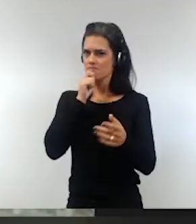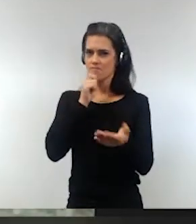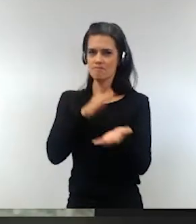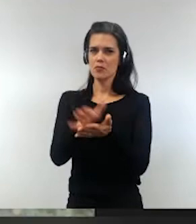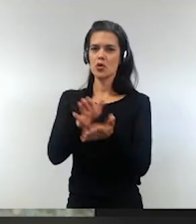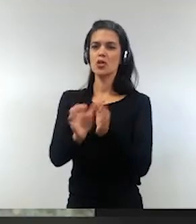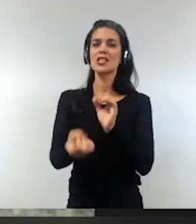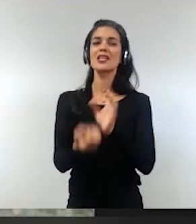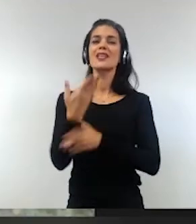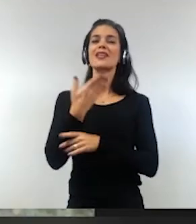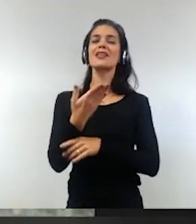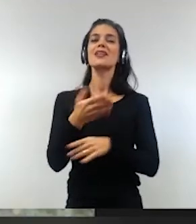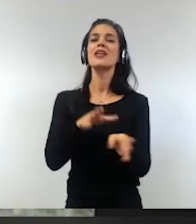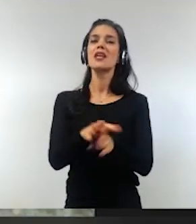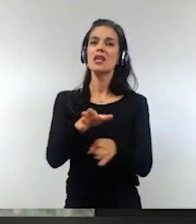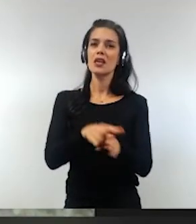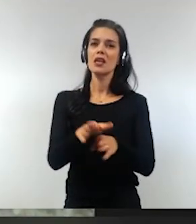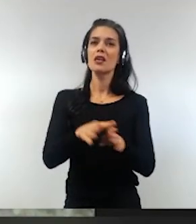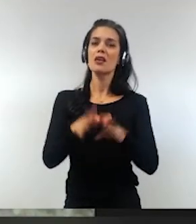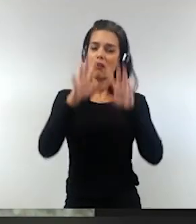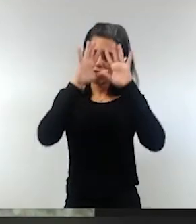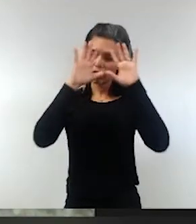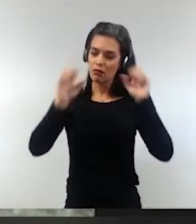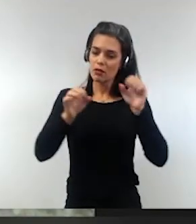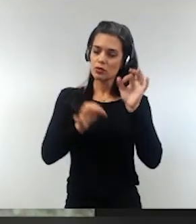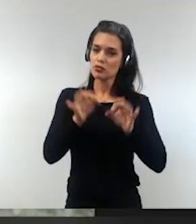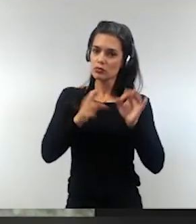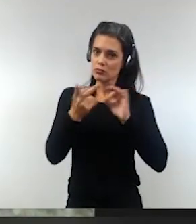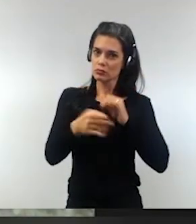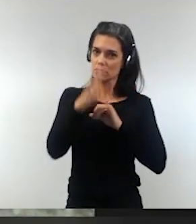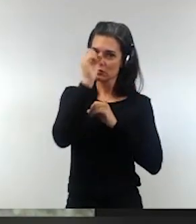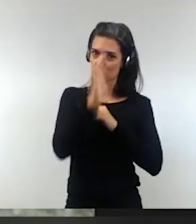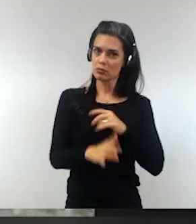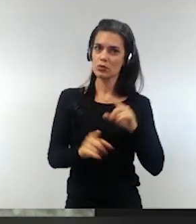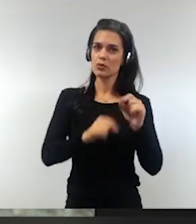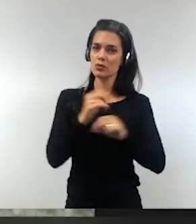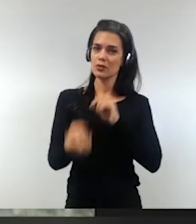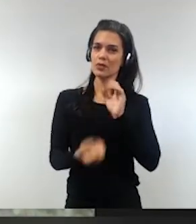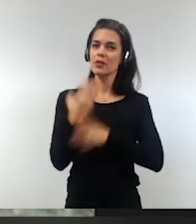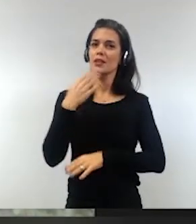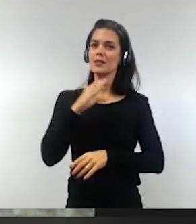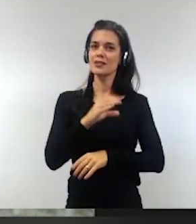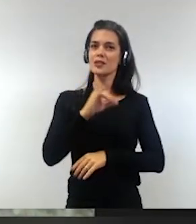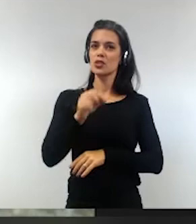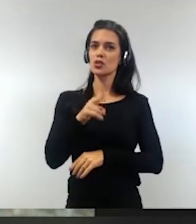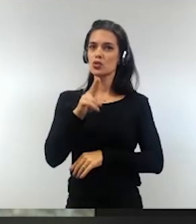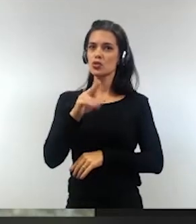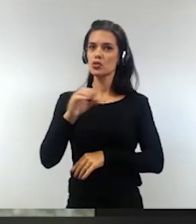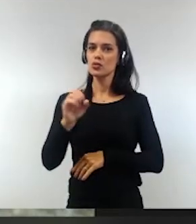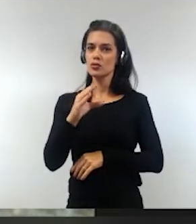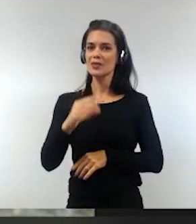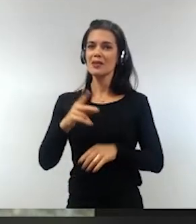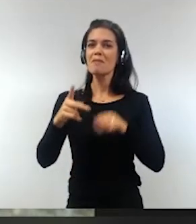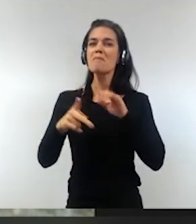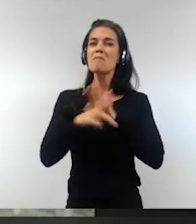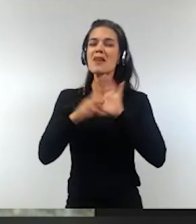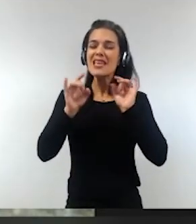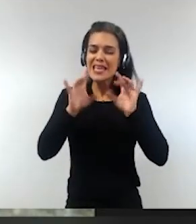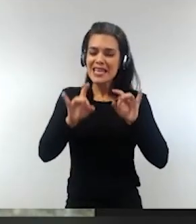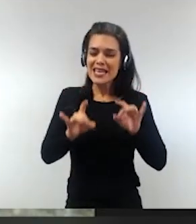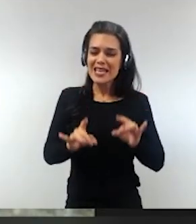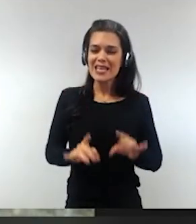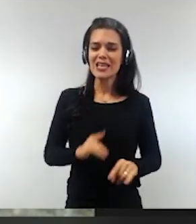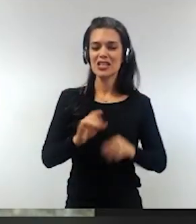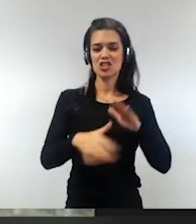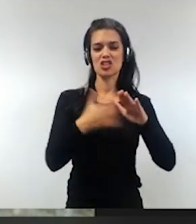de criação, recomendando aos tribunais de justiça do Brasil que criem sejusques especializados em recuperação